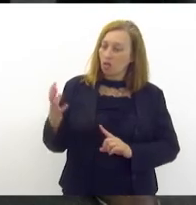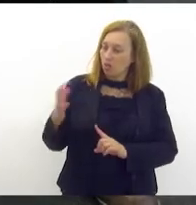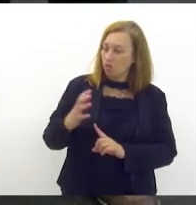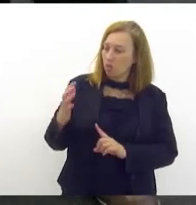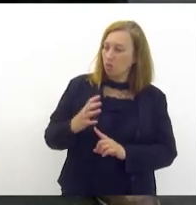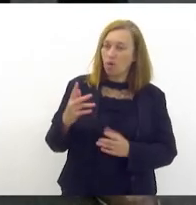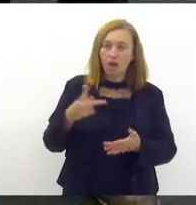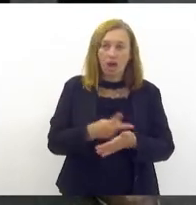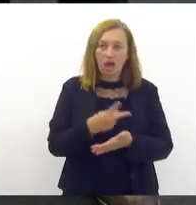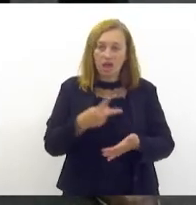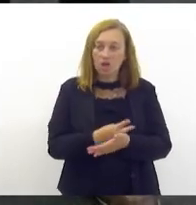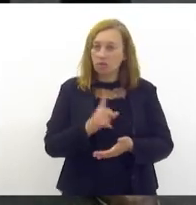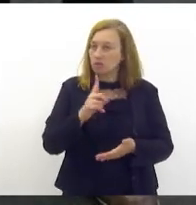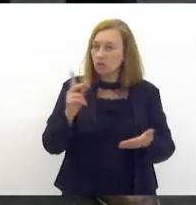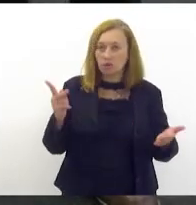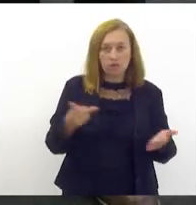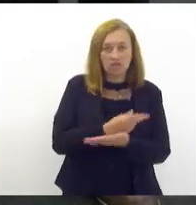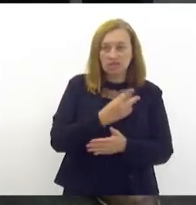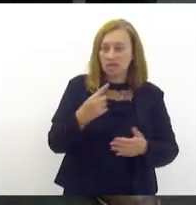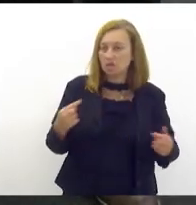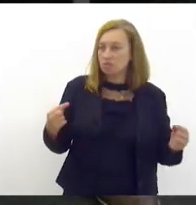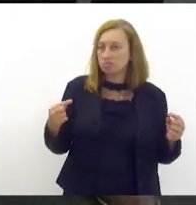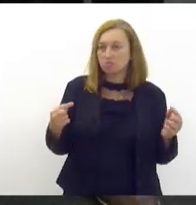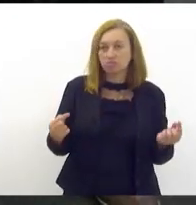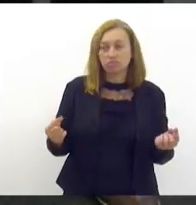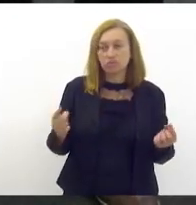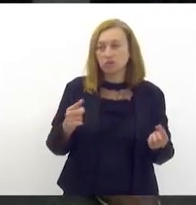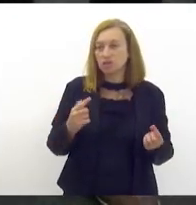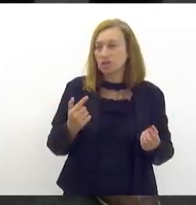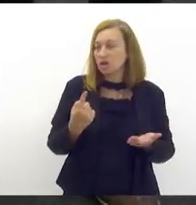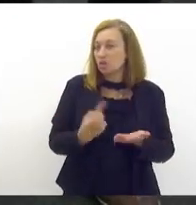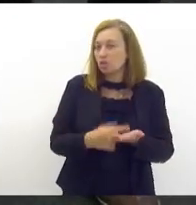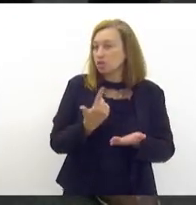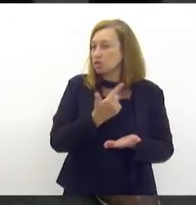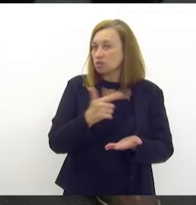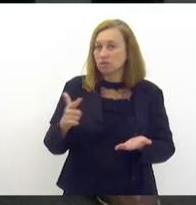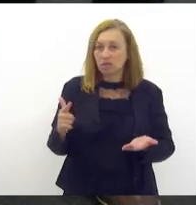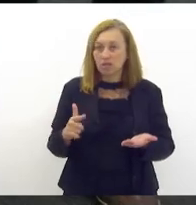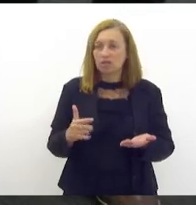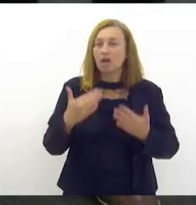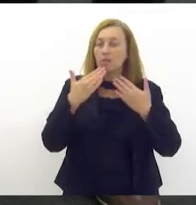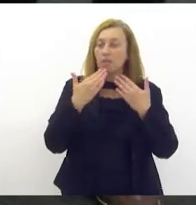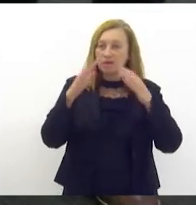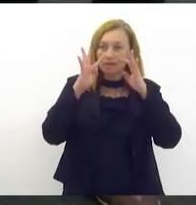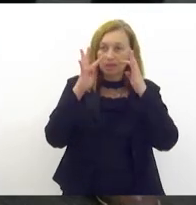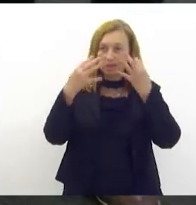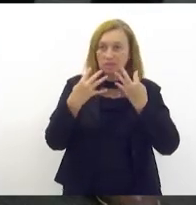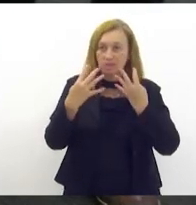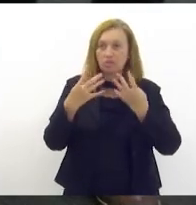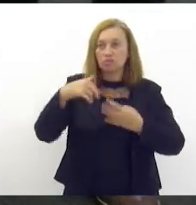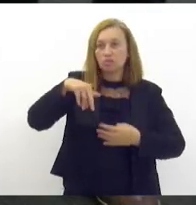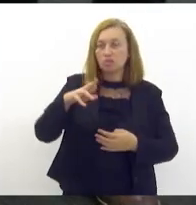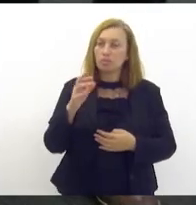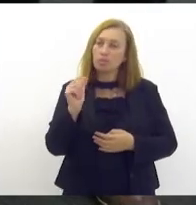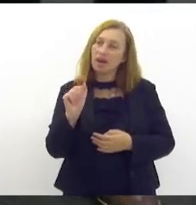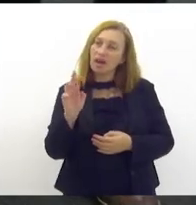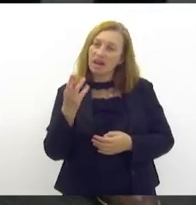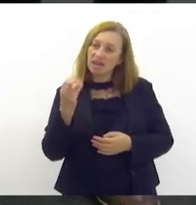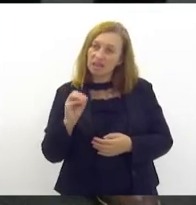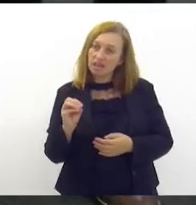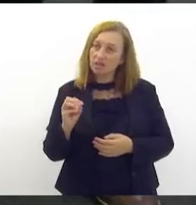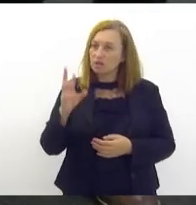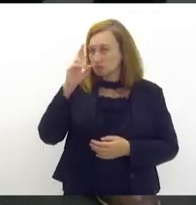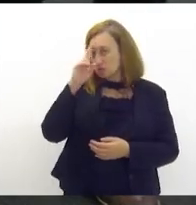não aconteceu, por um acordo que não aconteceu, e aí peço aqui a atenção do Marquinho e especialmente de Vossa